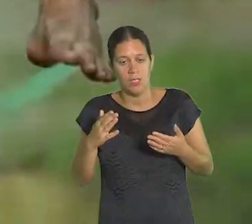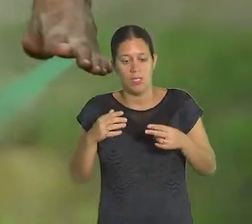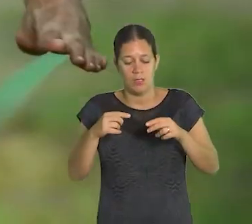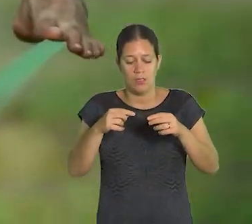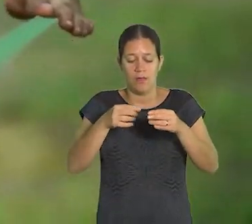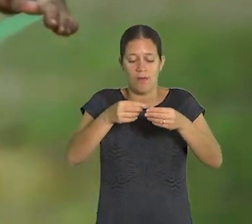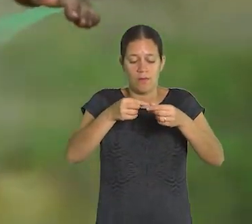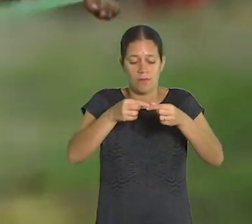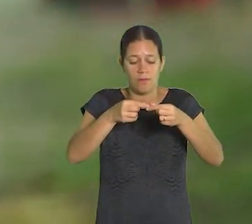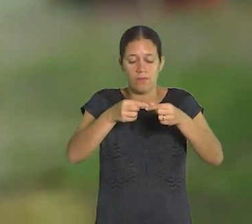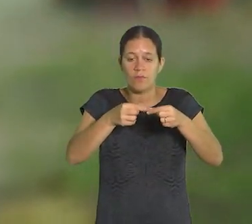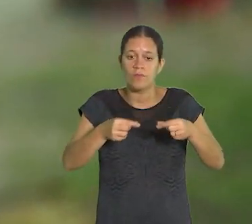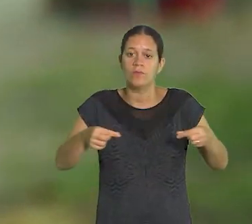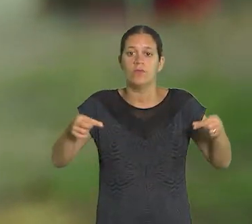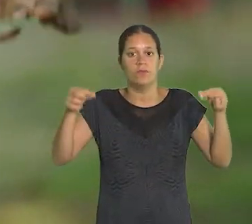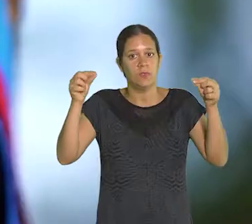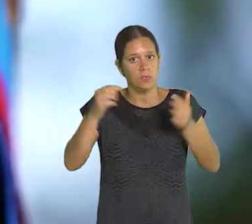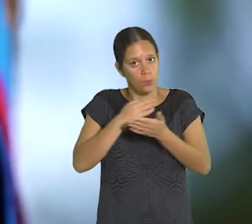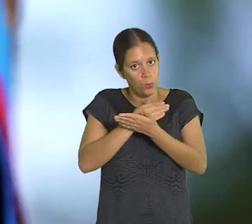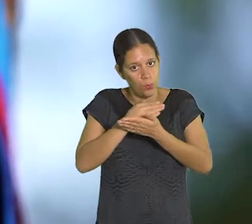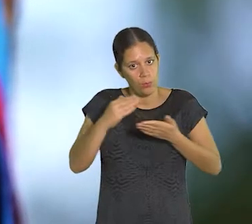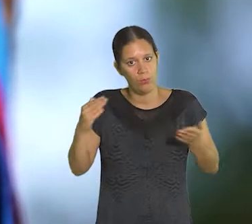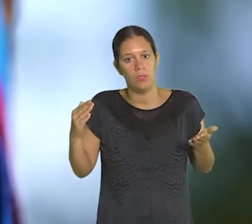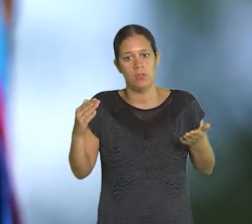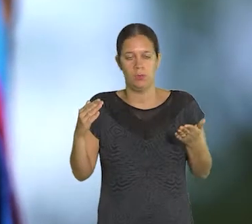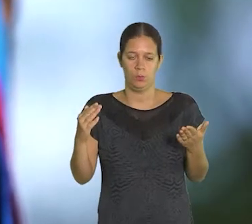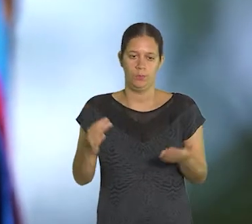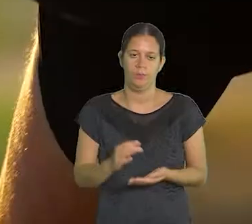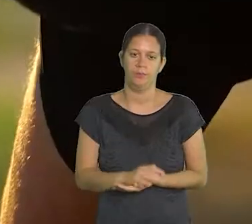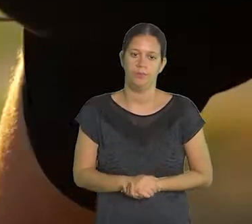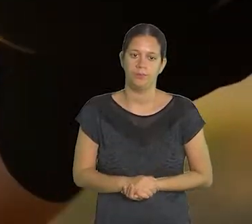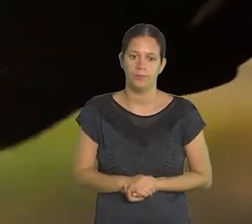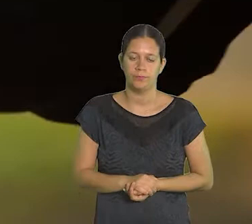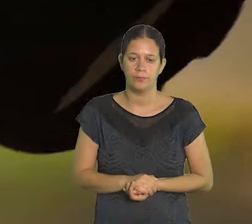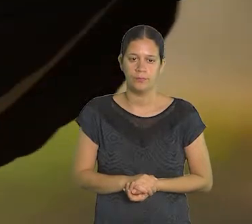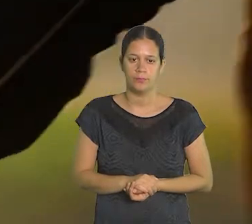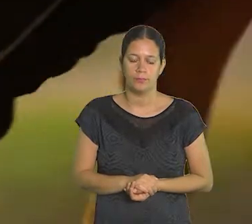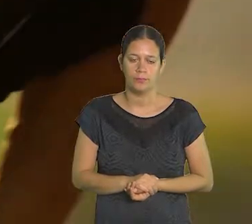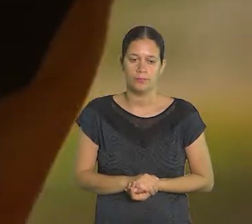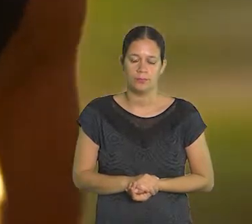iniciante e progredir à medida que a pessoa for se sentindo melhor.